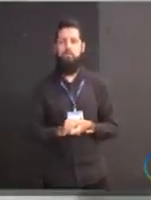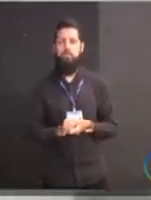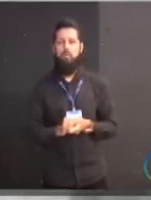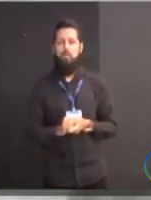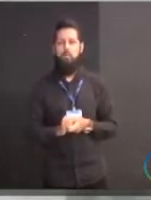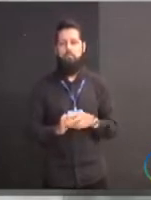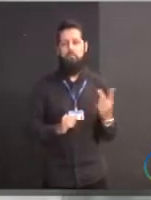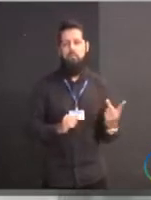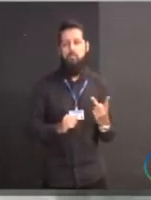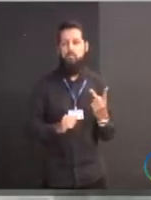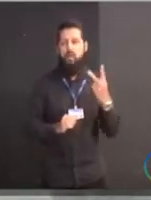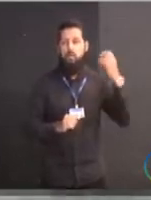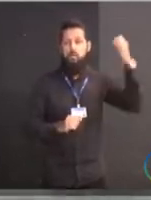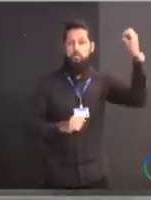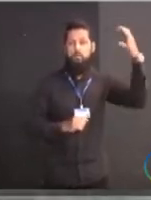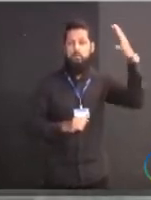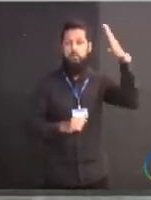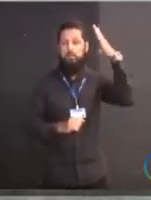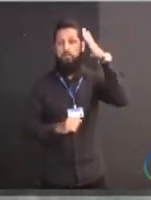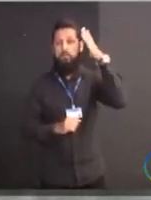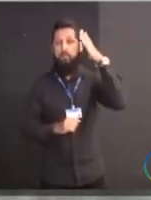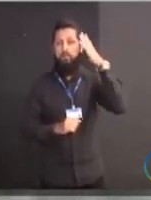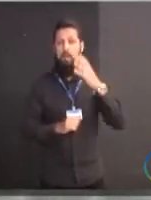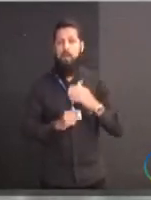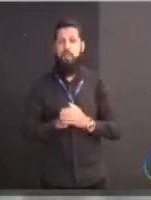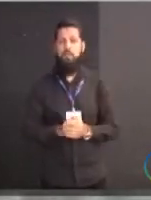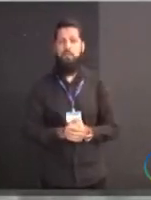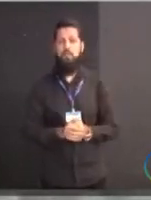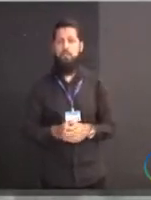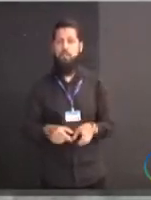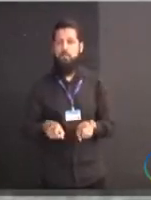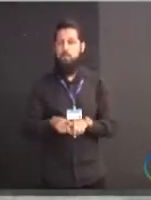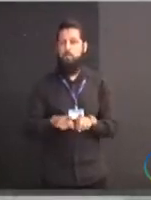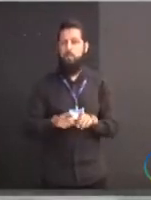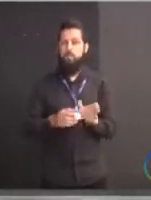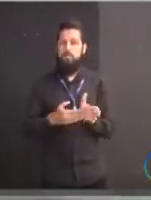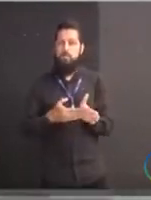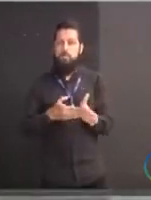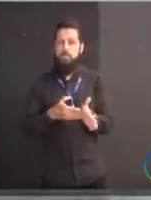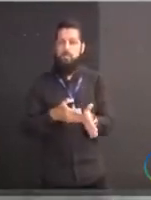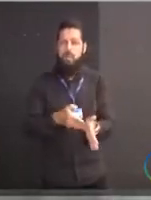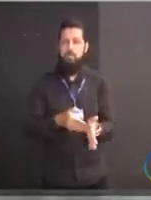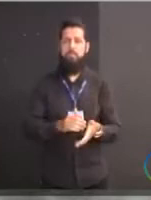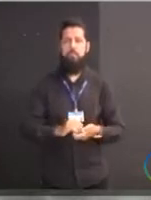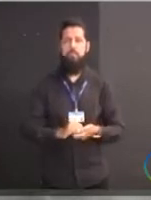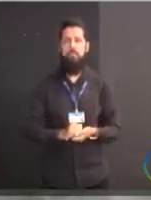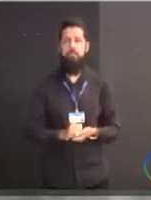espirituais segue tão adiantada no mundo ocidental, por exemplo.